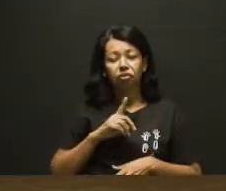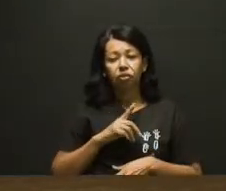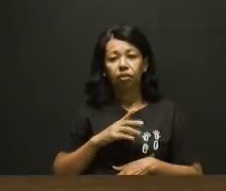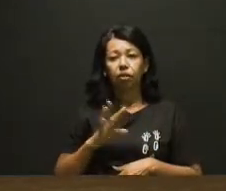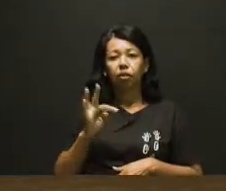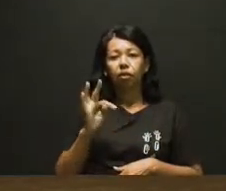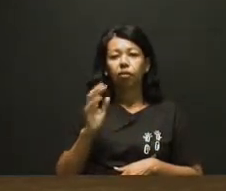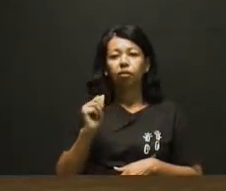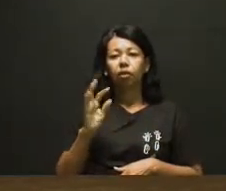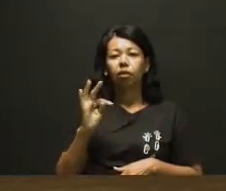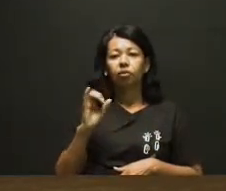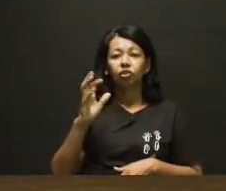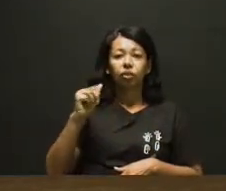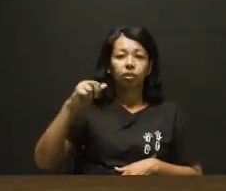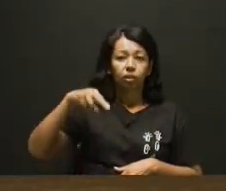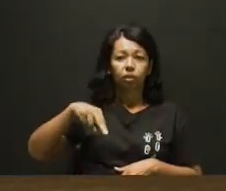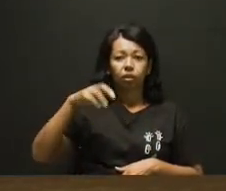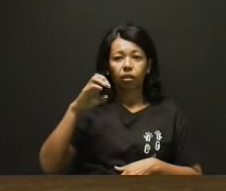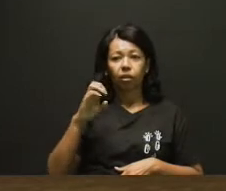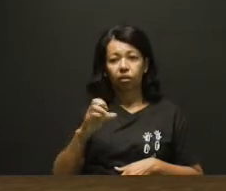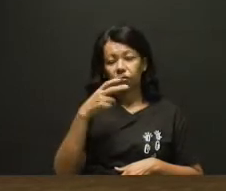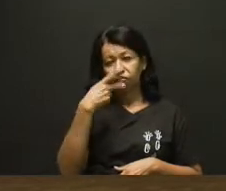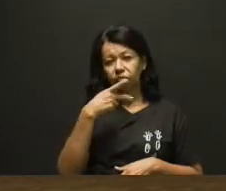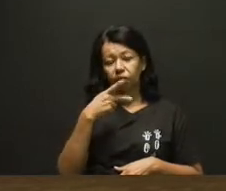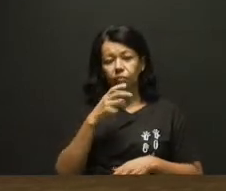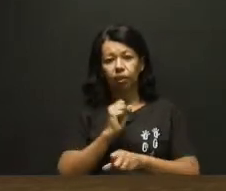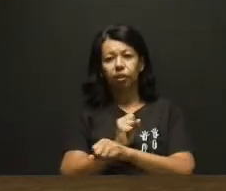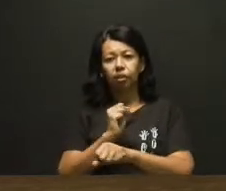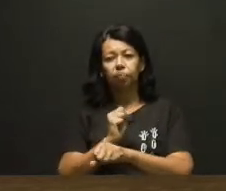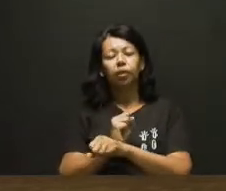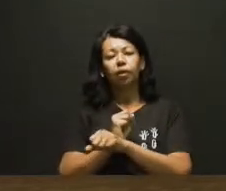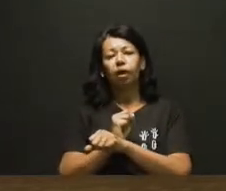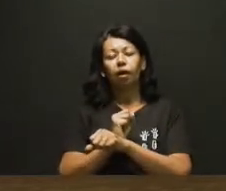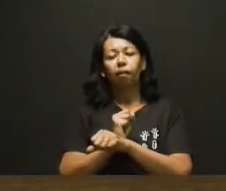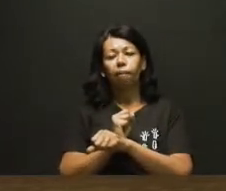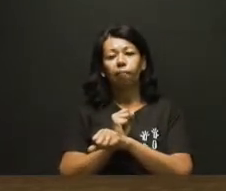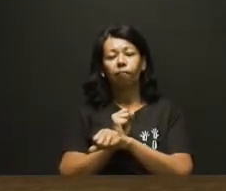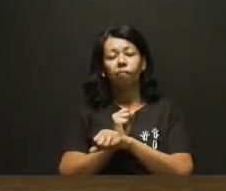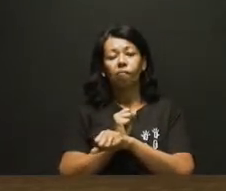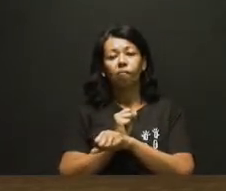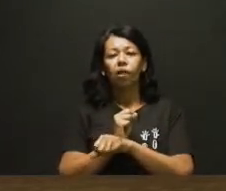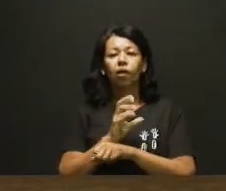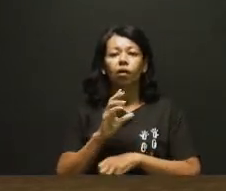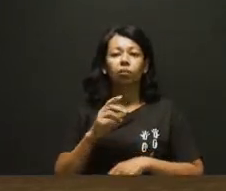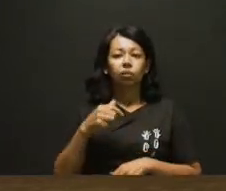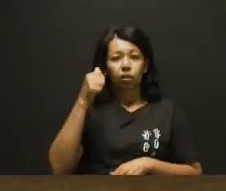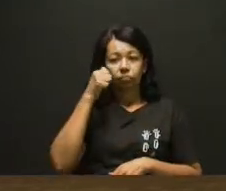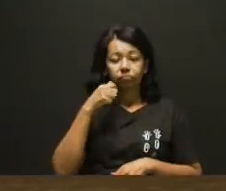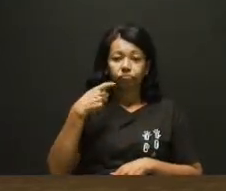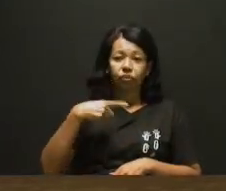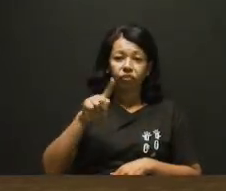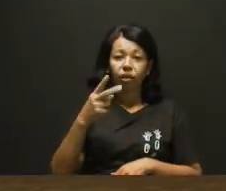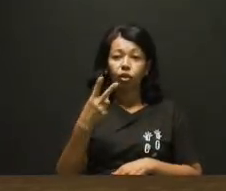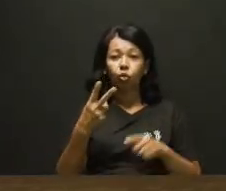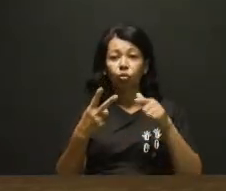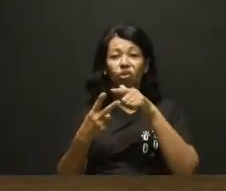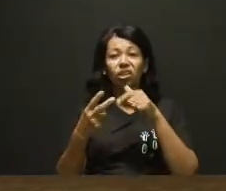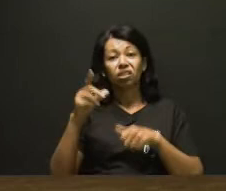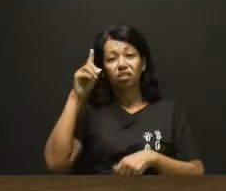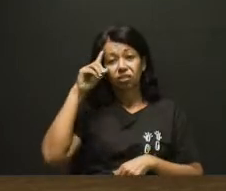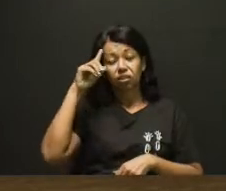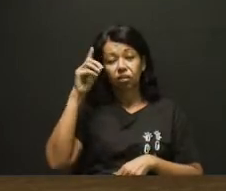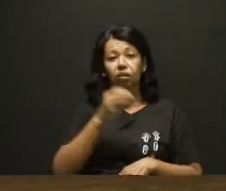esperar até sexta feira agora para resolver porque minha filha só está indo 22 dias gente ele a alegria dele sair pra escola é ter o